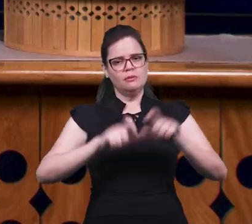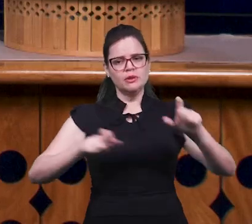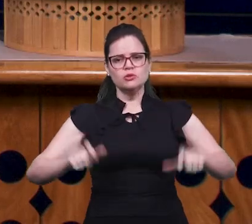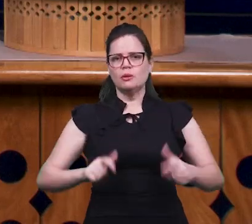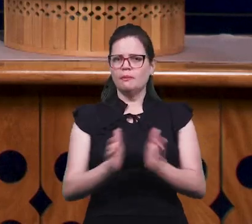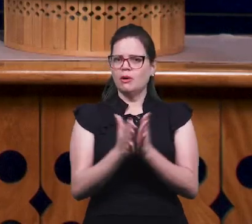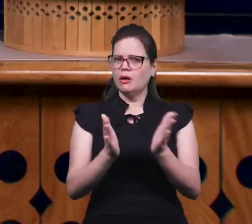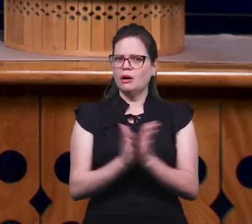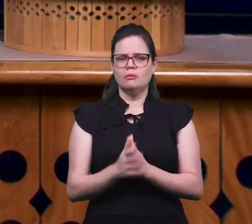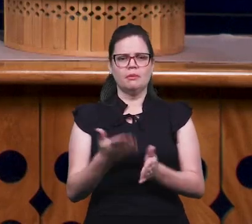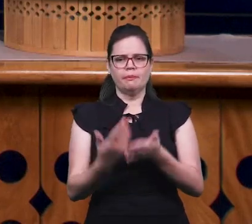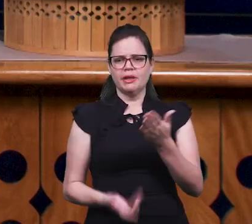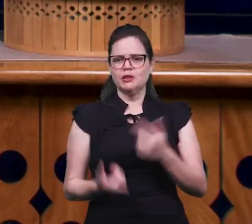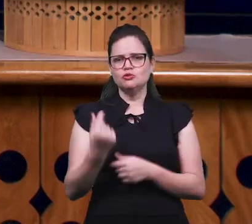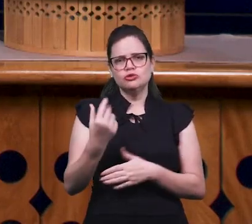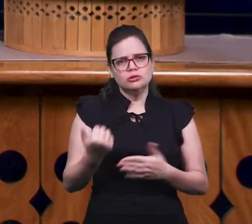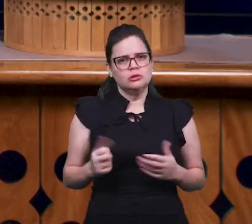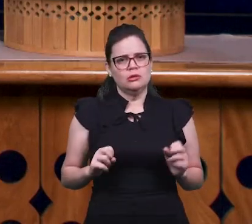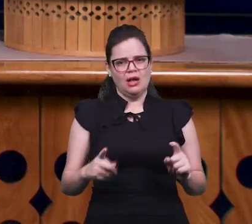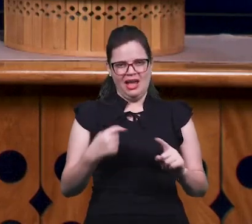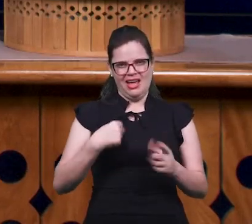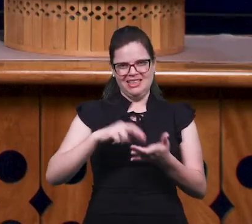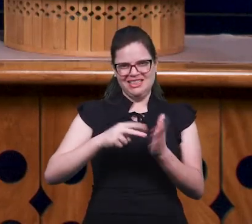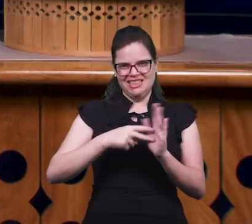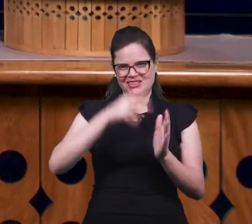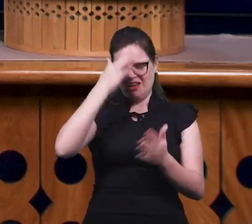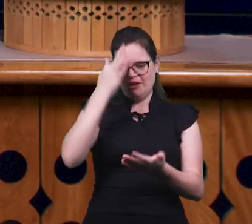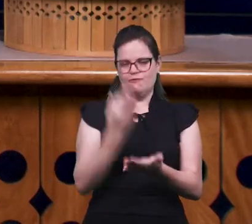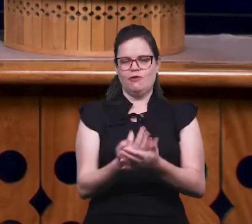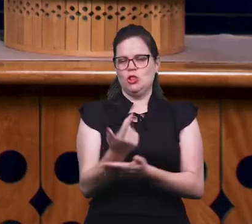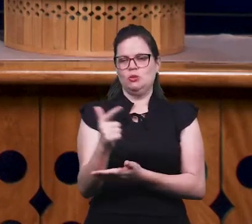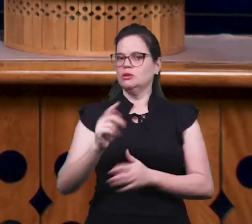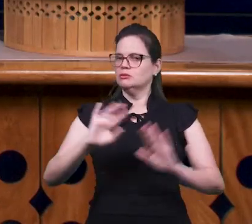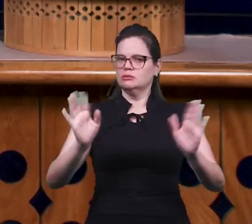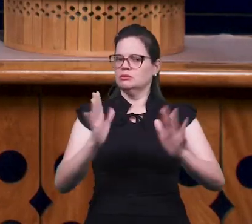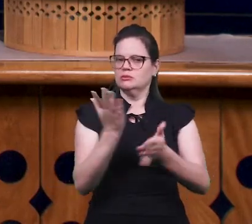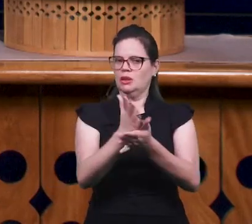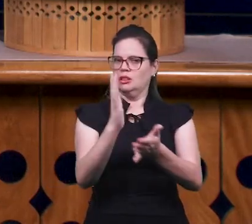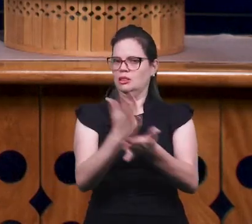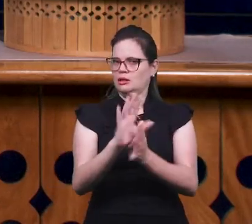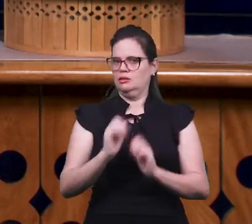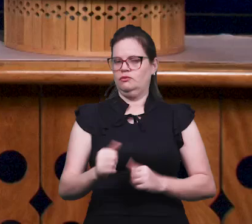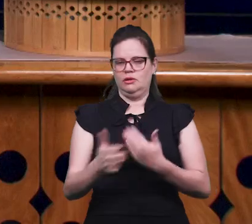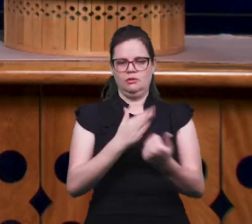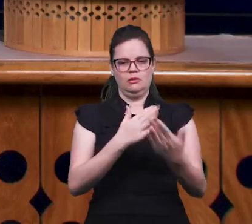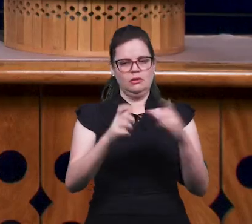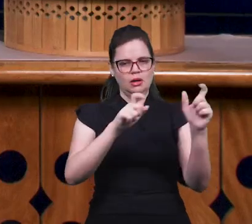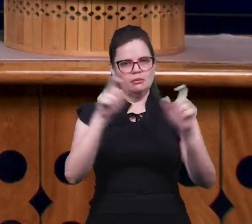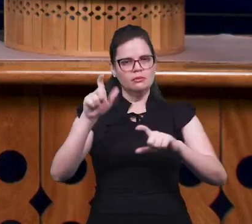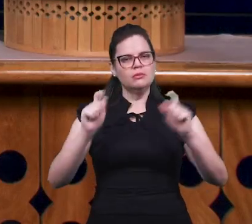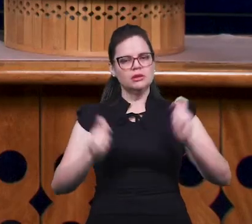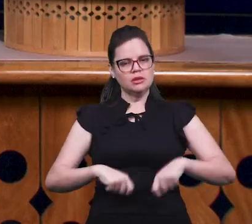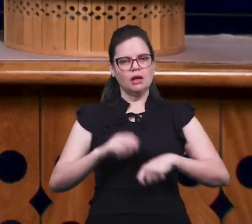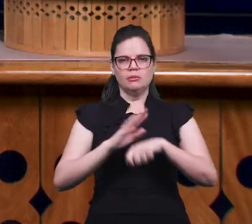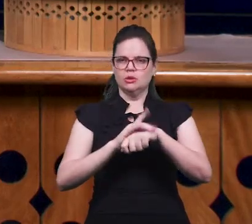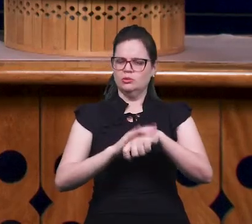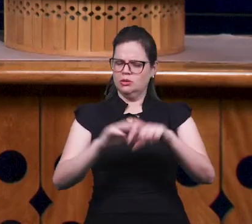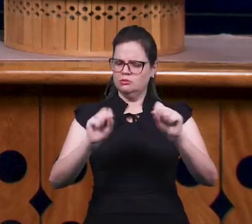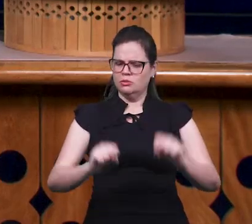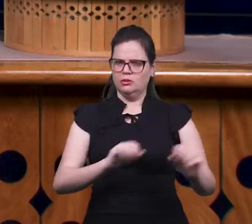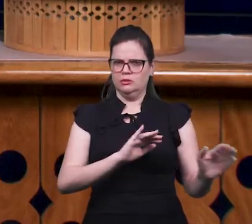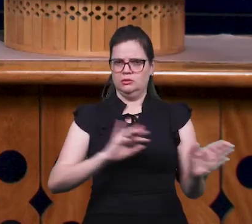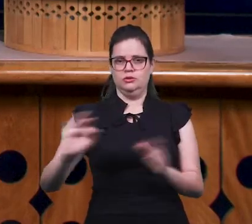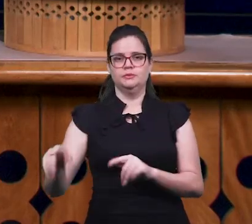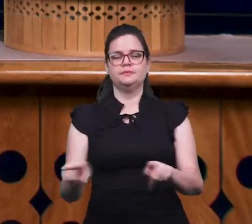teologia da prosperidade quer dizer que isso aí é falta de fé, não tem nada a ver isso com a outra. Qualquer um pode ficar doente, é isso mesmo. E também, hoje nós